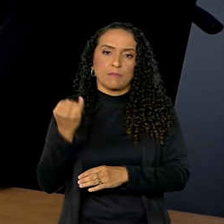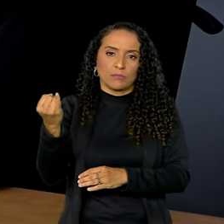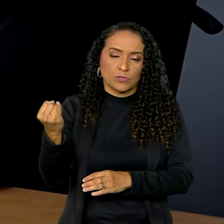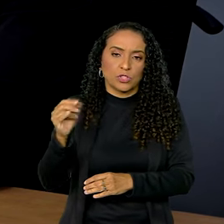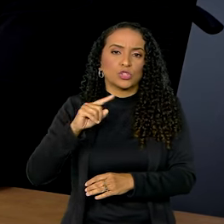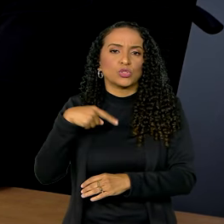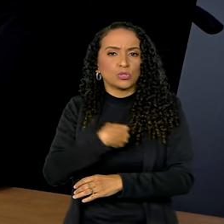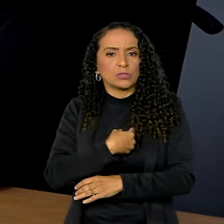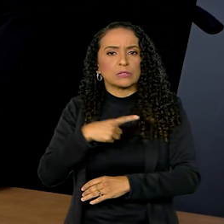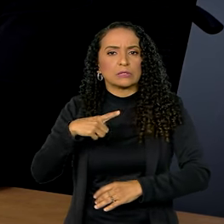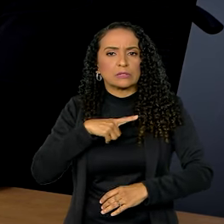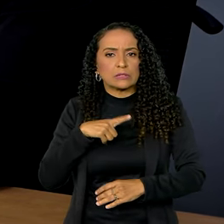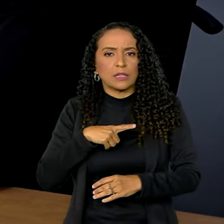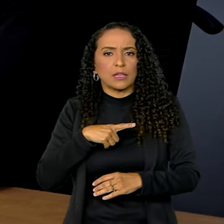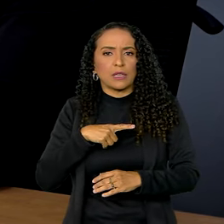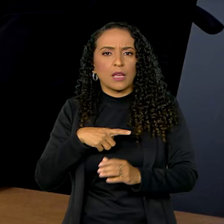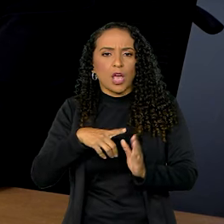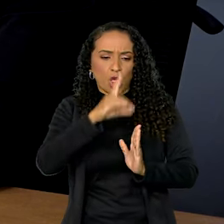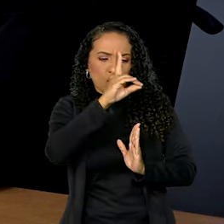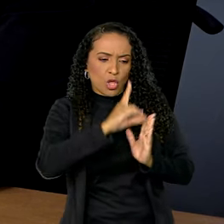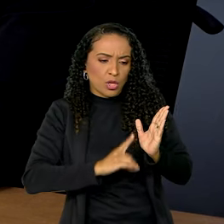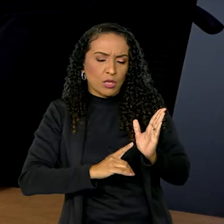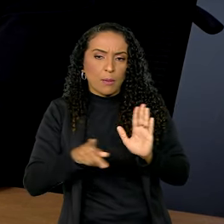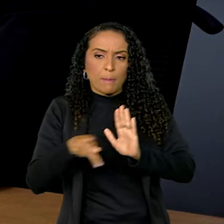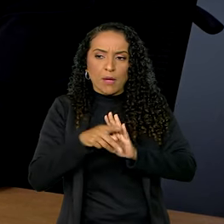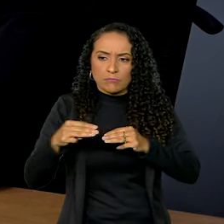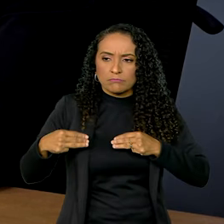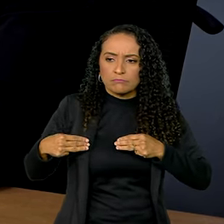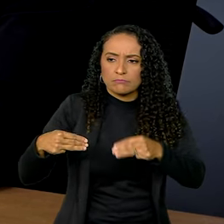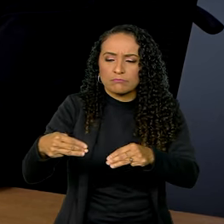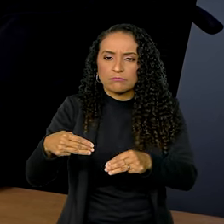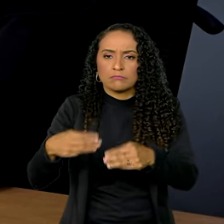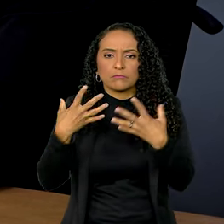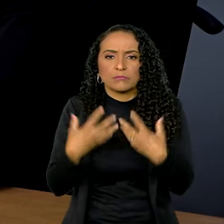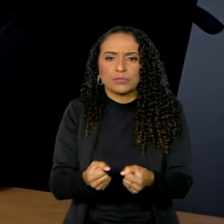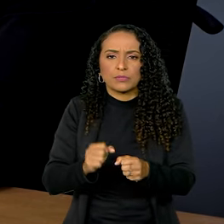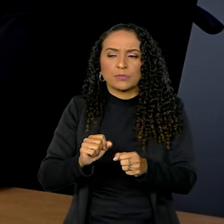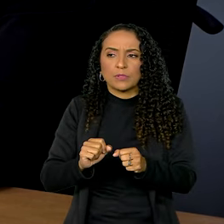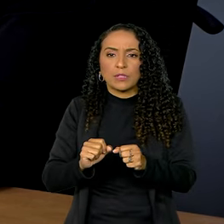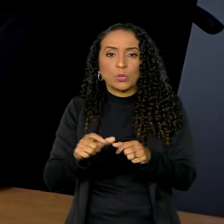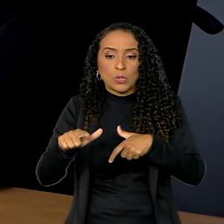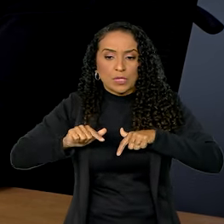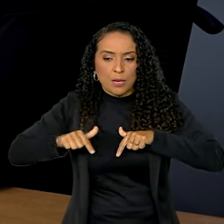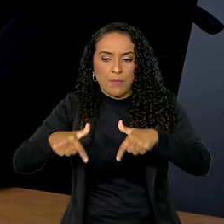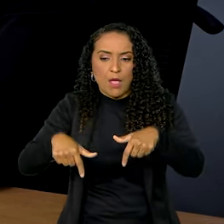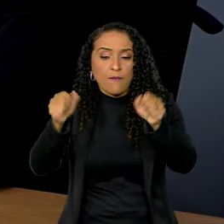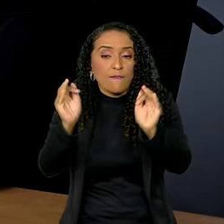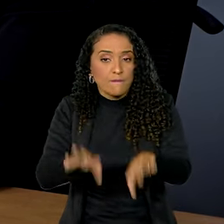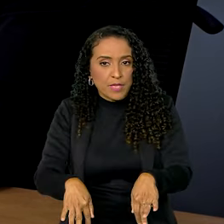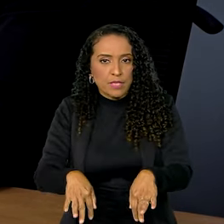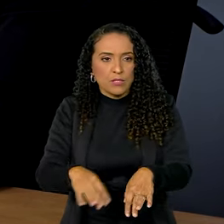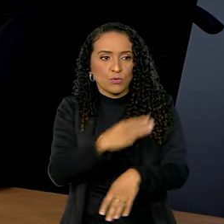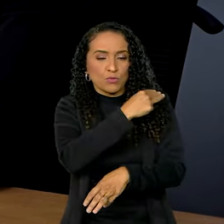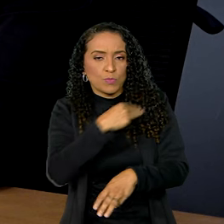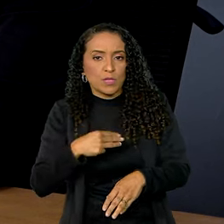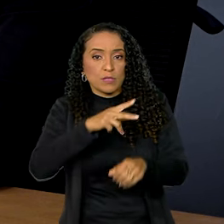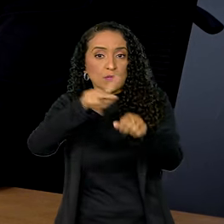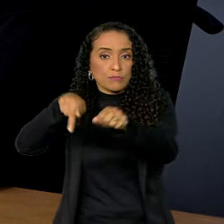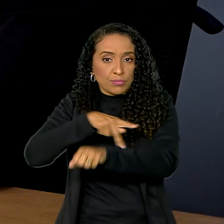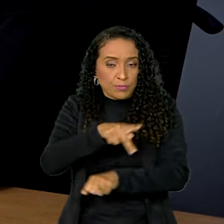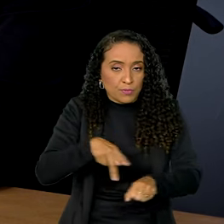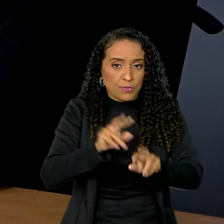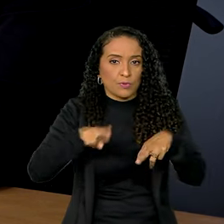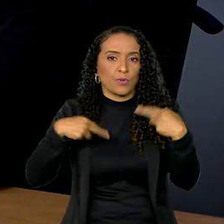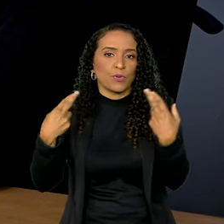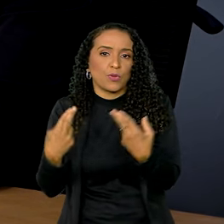importante que nós tivéssemos uma declaração ministerial adotada ao fim do nosso trabalho pela pelos ministros na na reunião